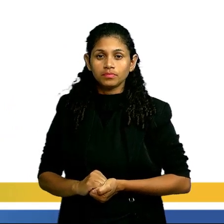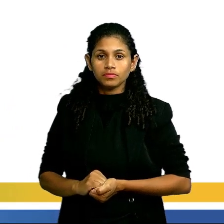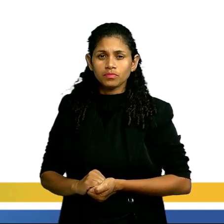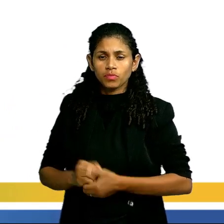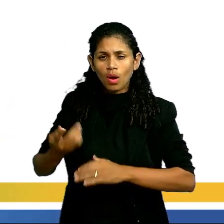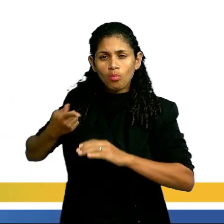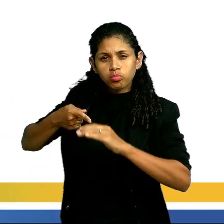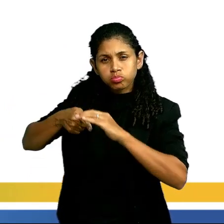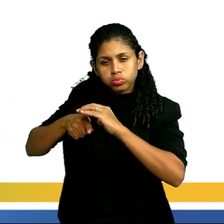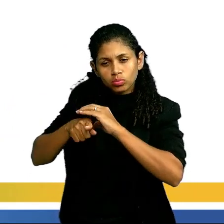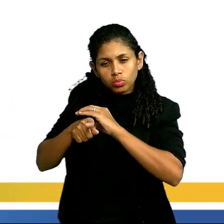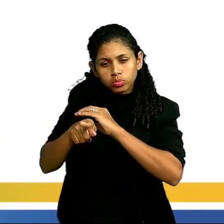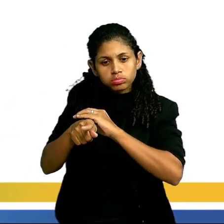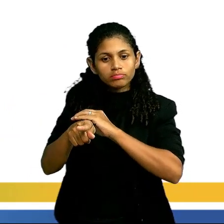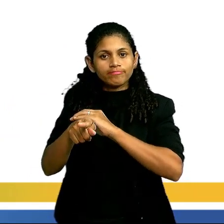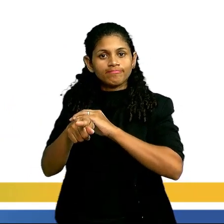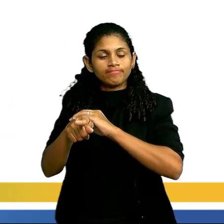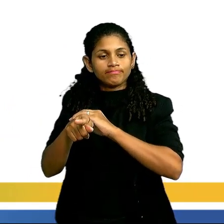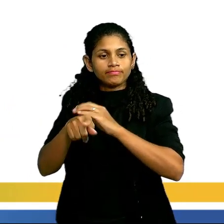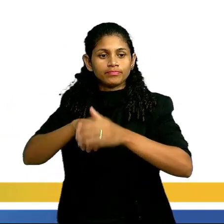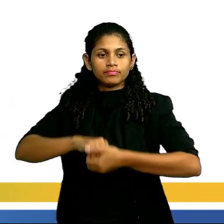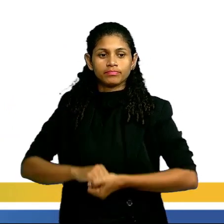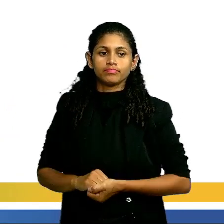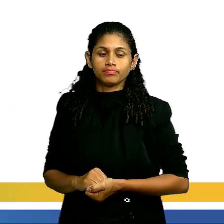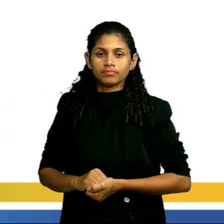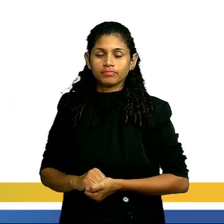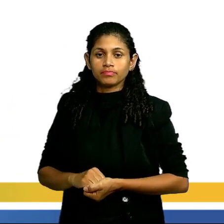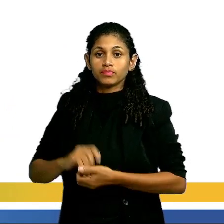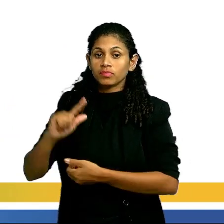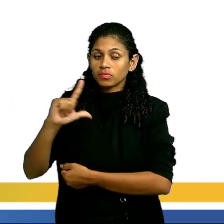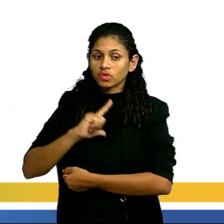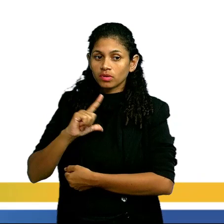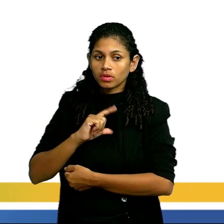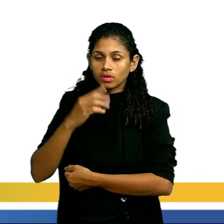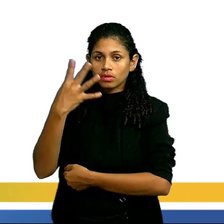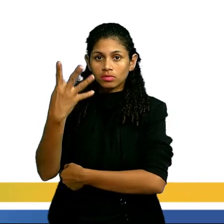A profundidade. Nós temos aí